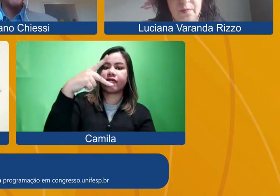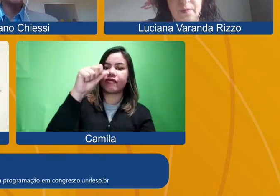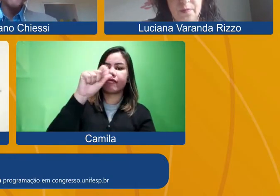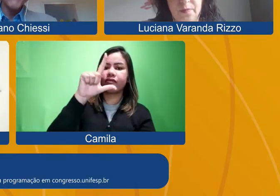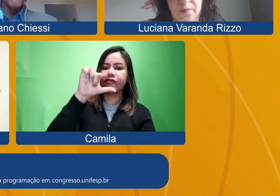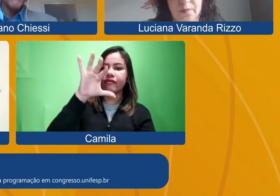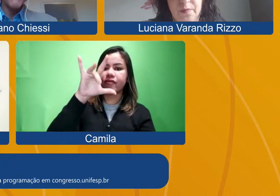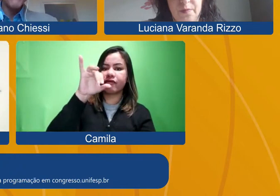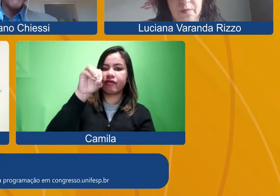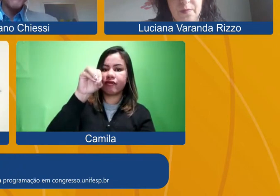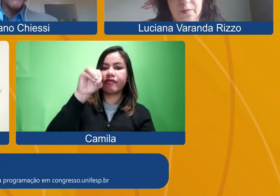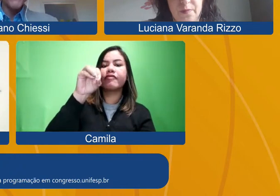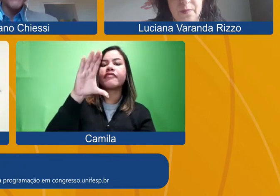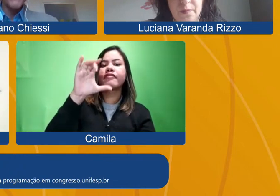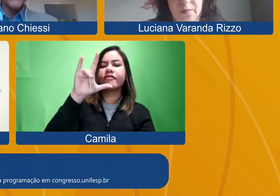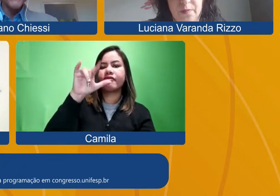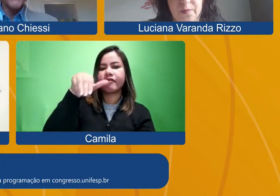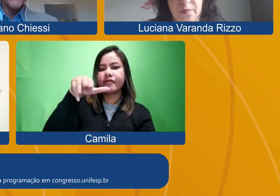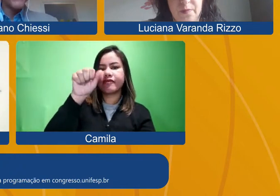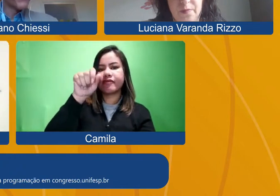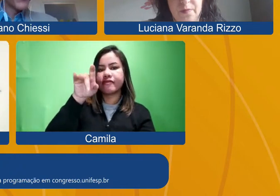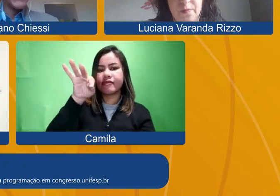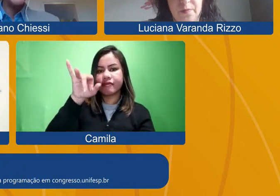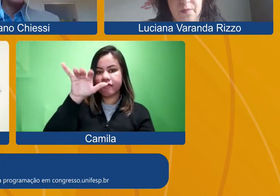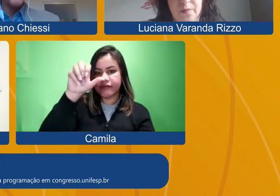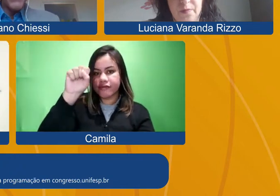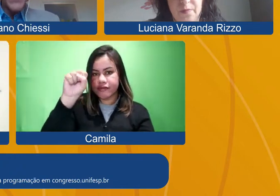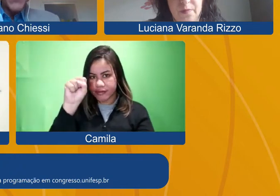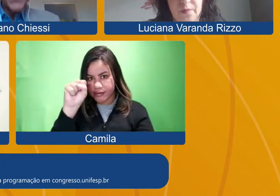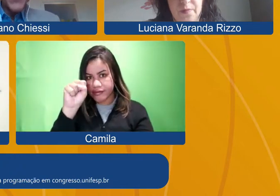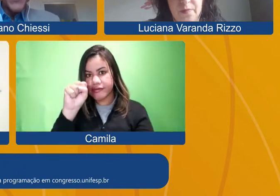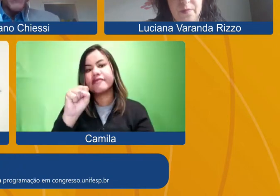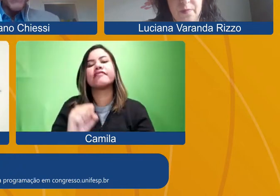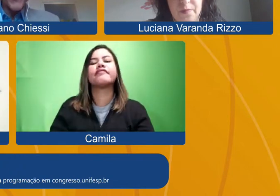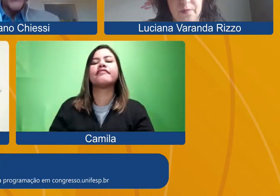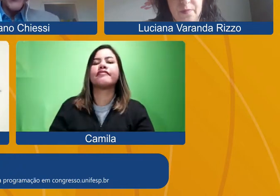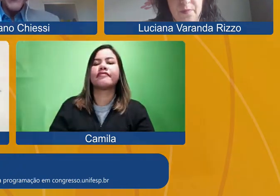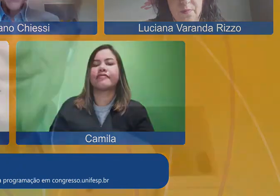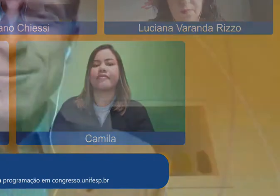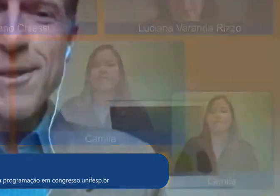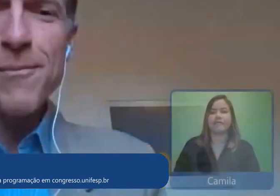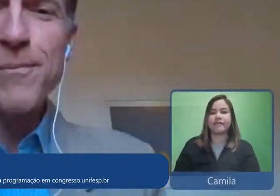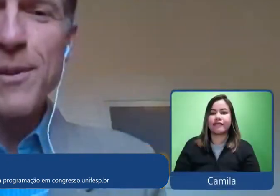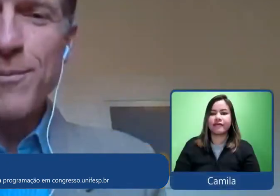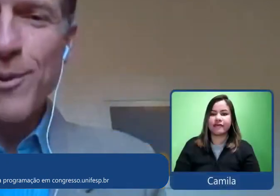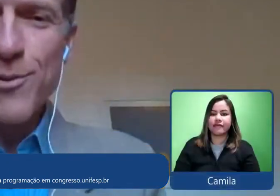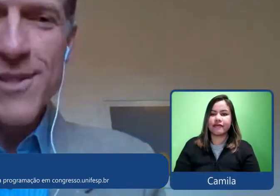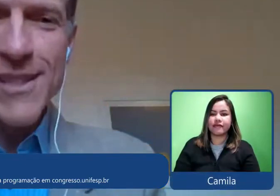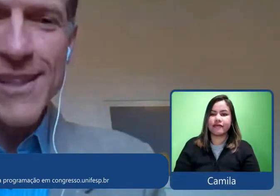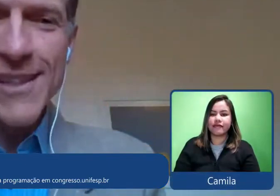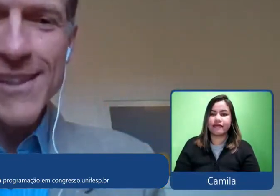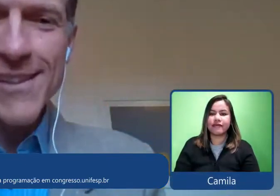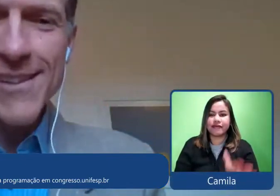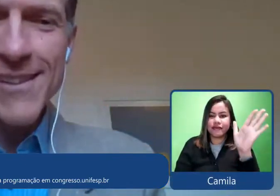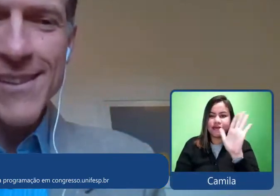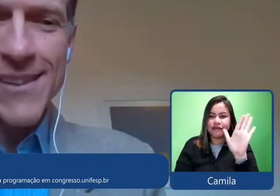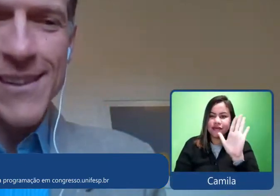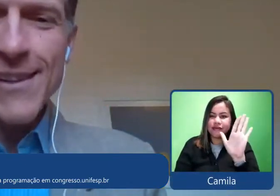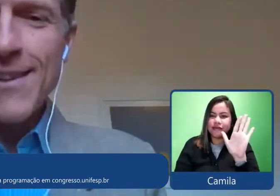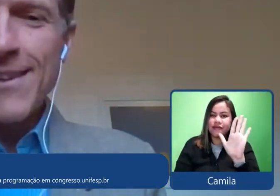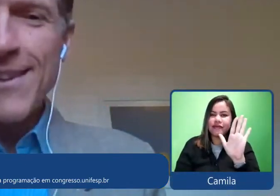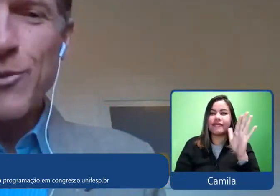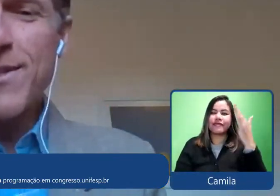A palavra está com o senhor. Zisman, professor Zisman, Luciana,